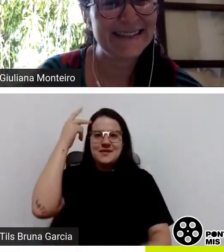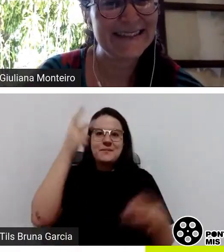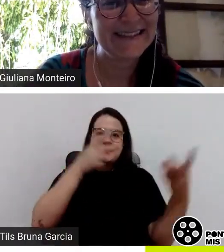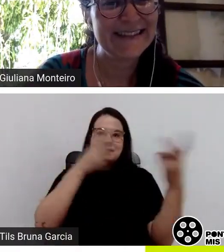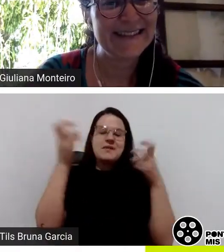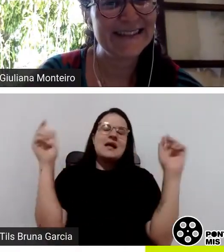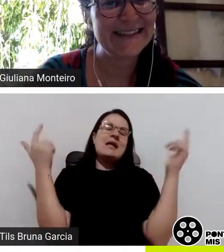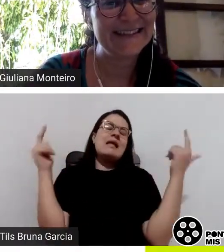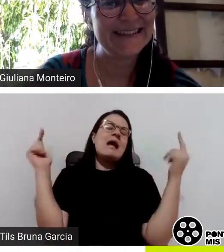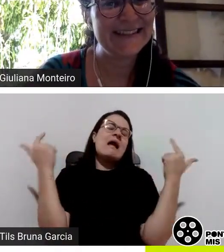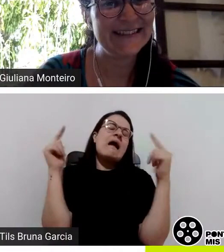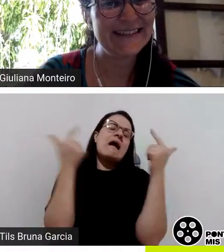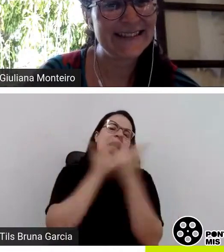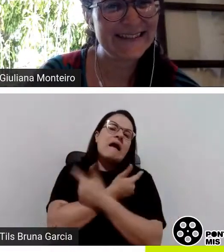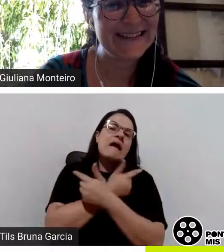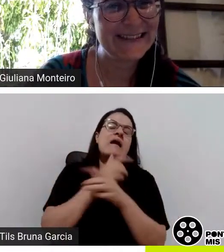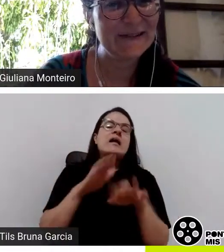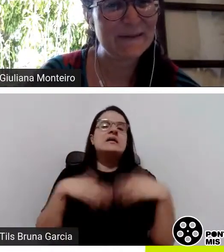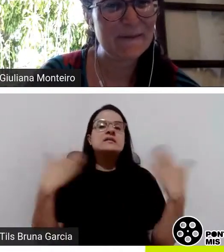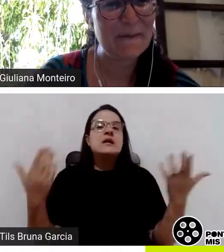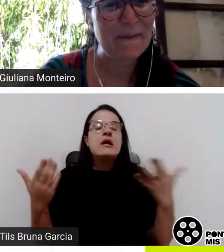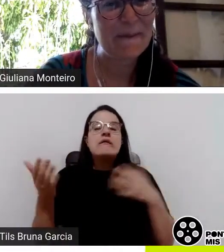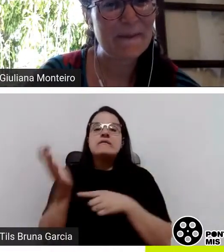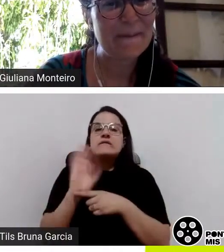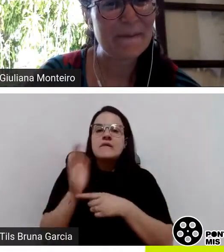rir. Então o filme começou assim já,